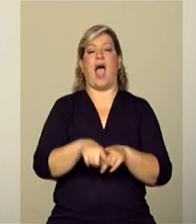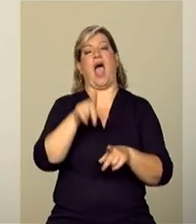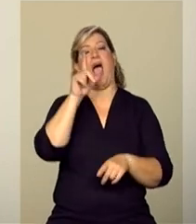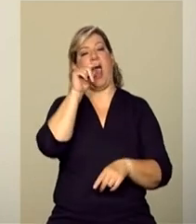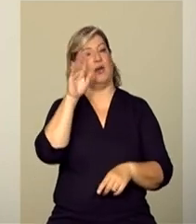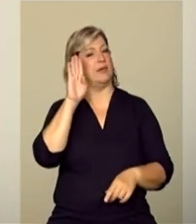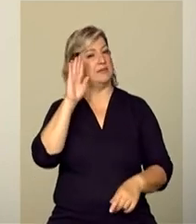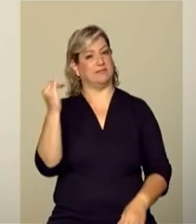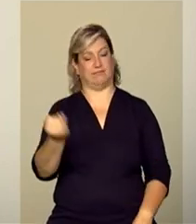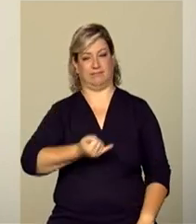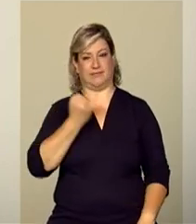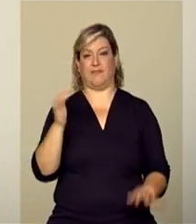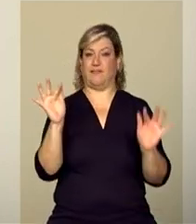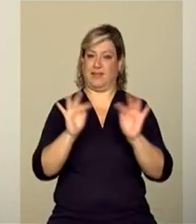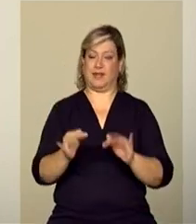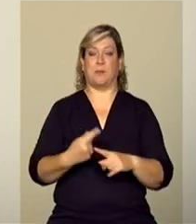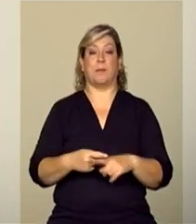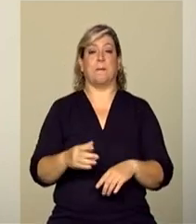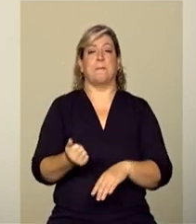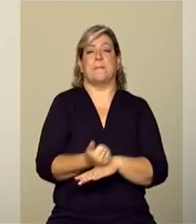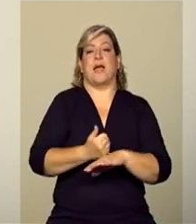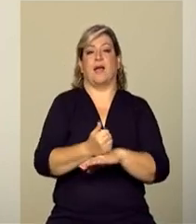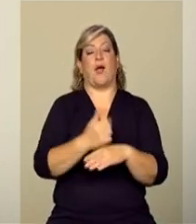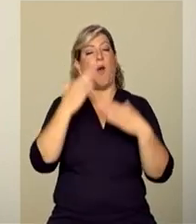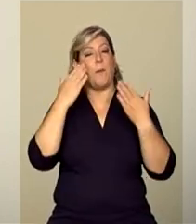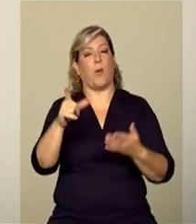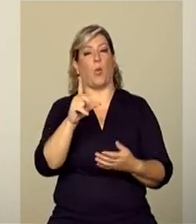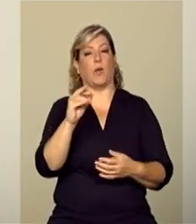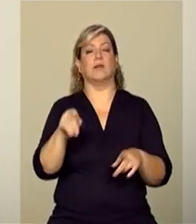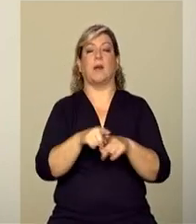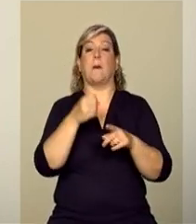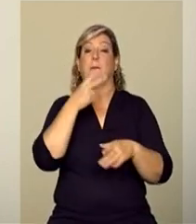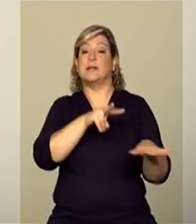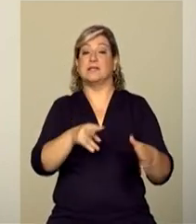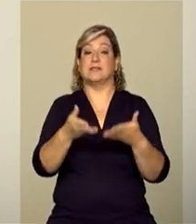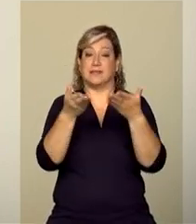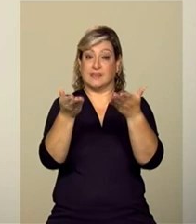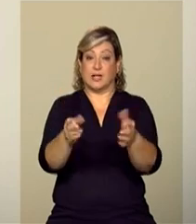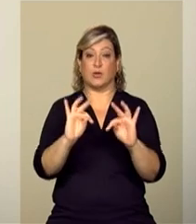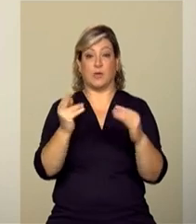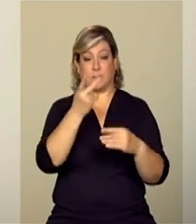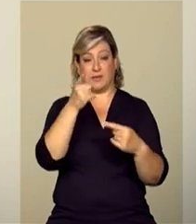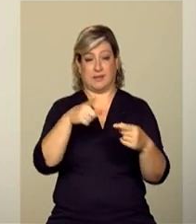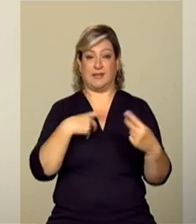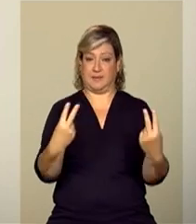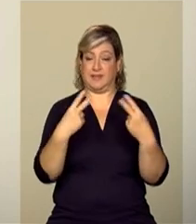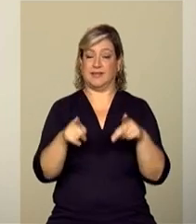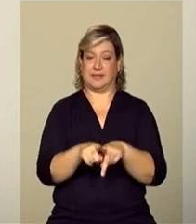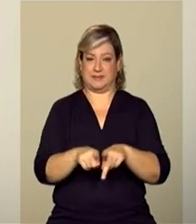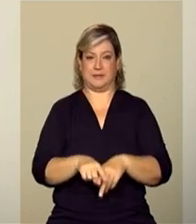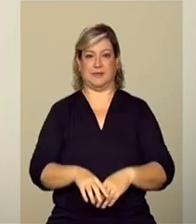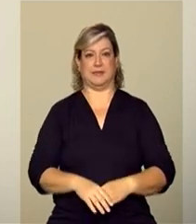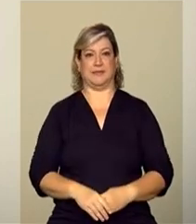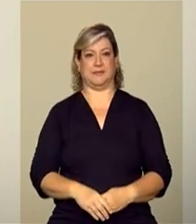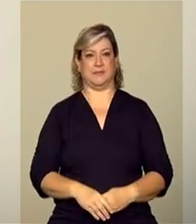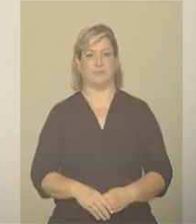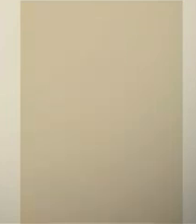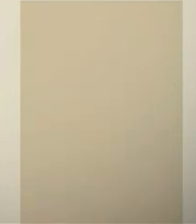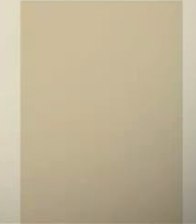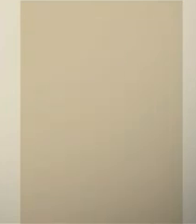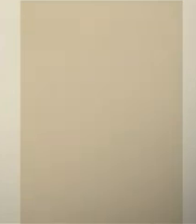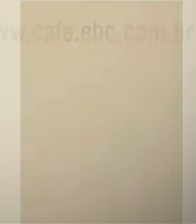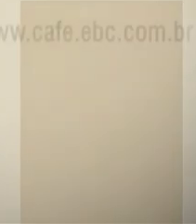Luciano e para muito melhor obrigado Luciano e uma boa semana para você e para os nossos ouvintes